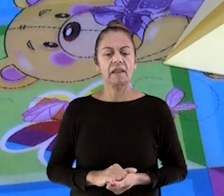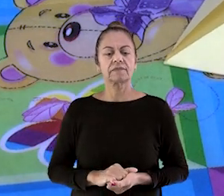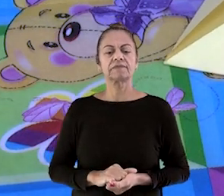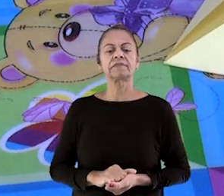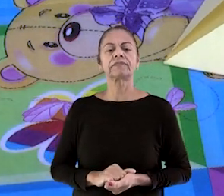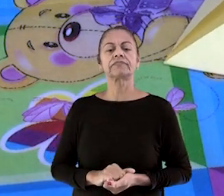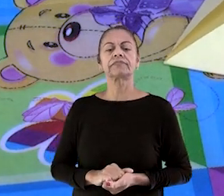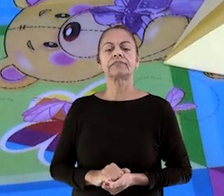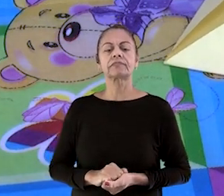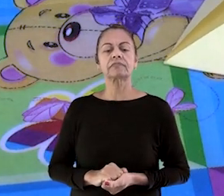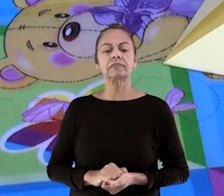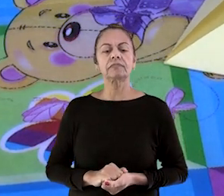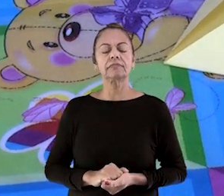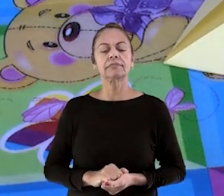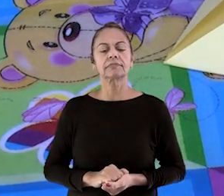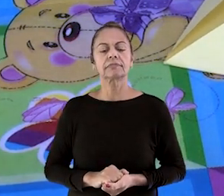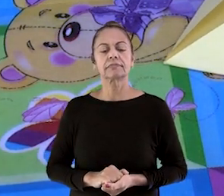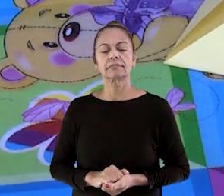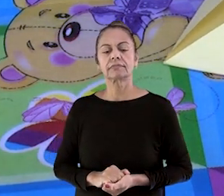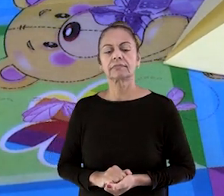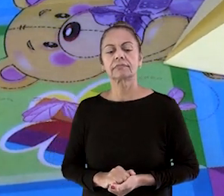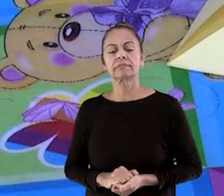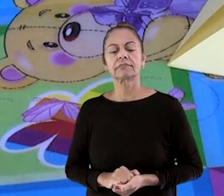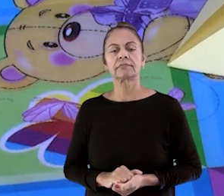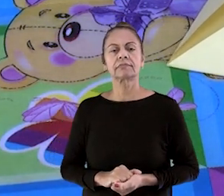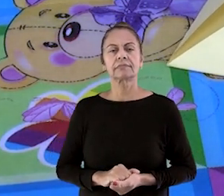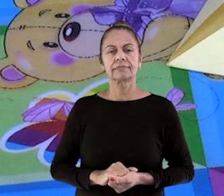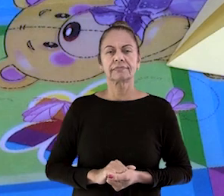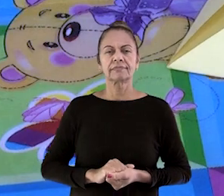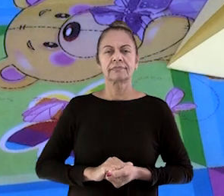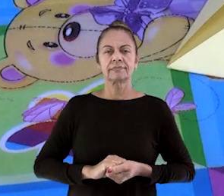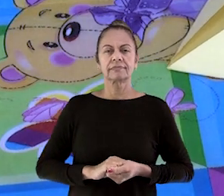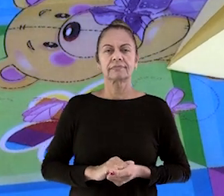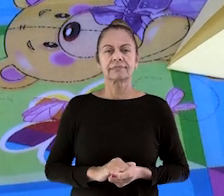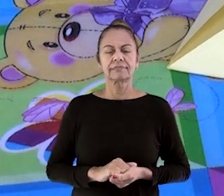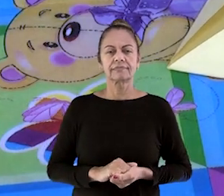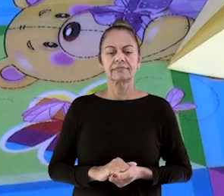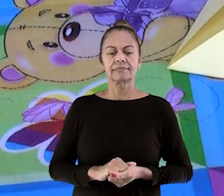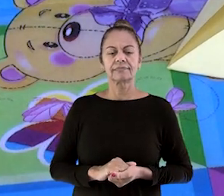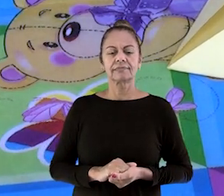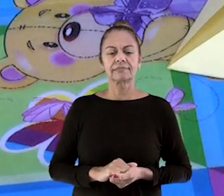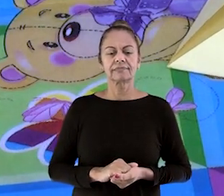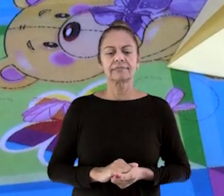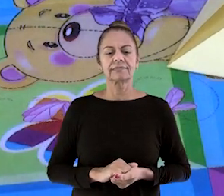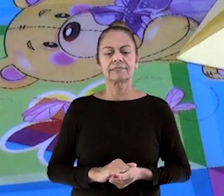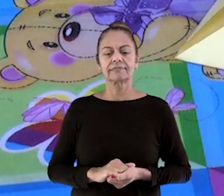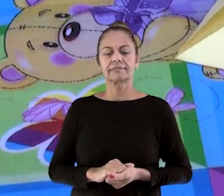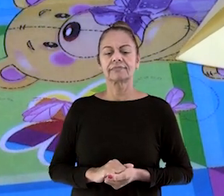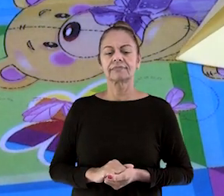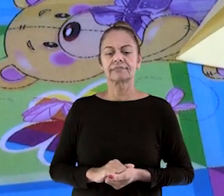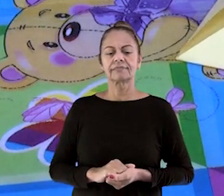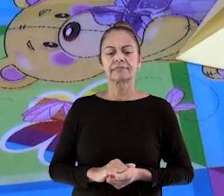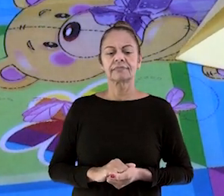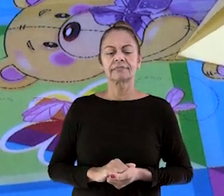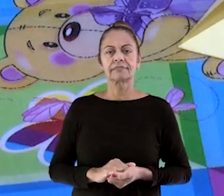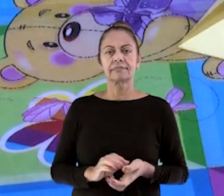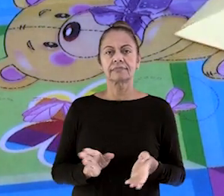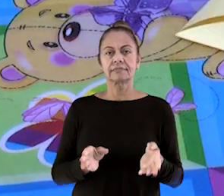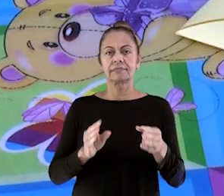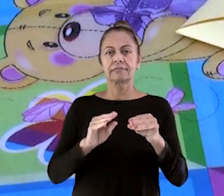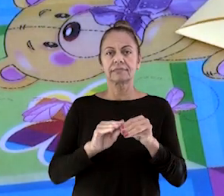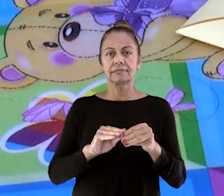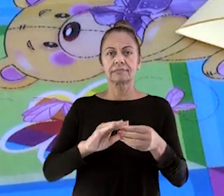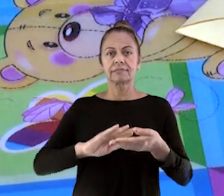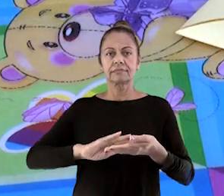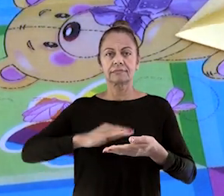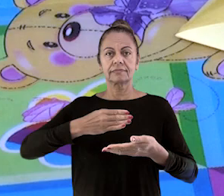pouquinho para cima e dobrar o pedaço tá vendo eu dobro aqui depois que eu dobrei esse pedaço